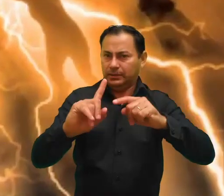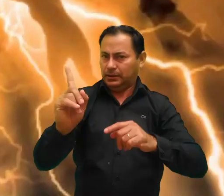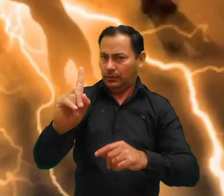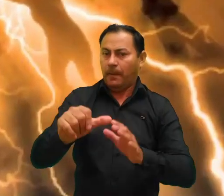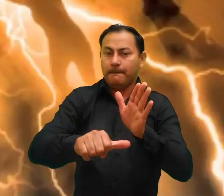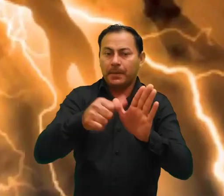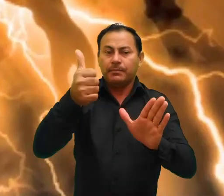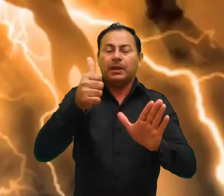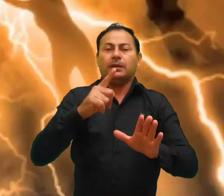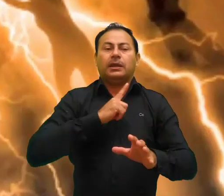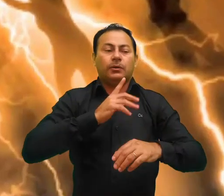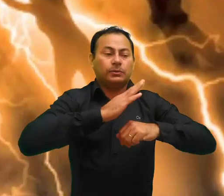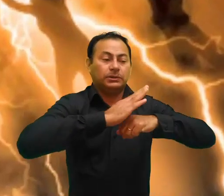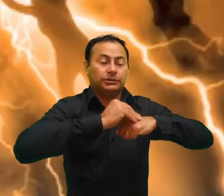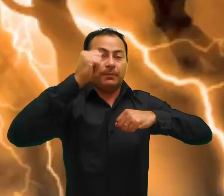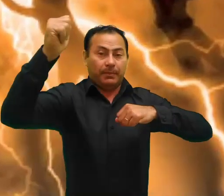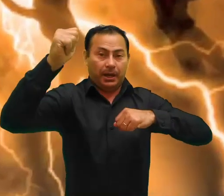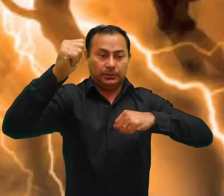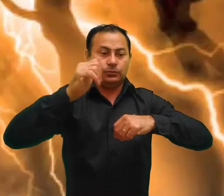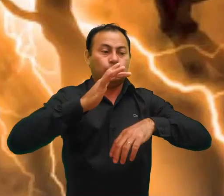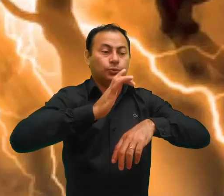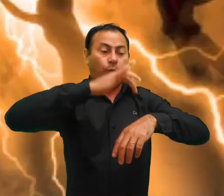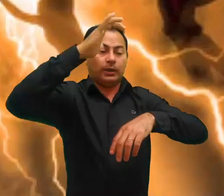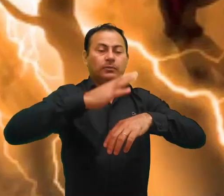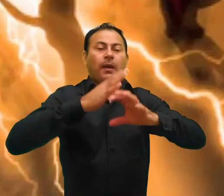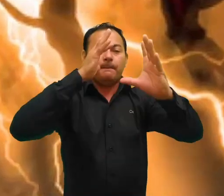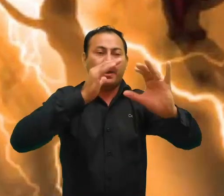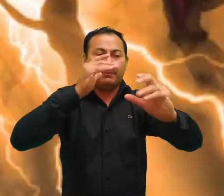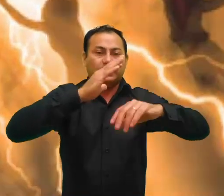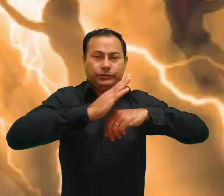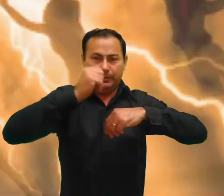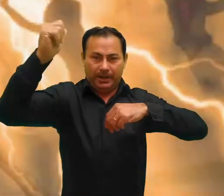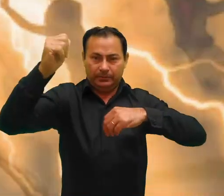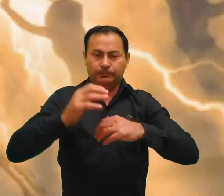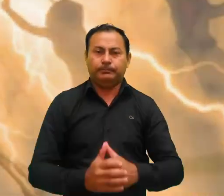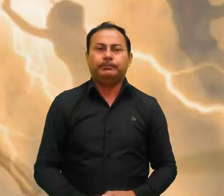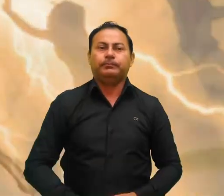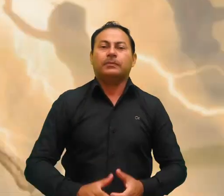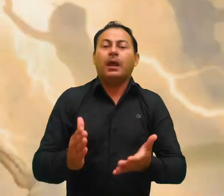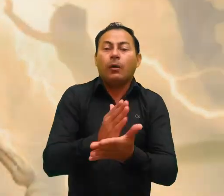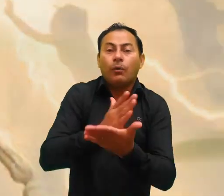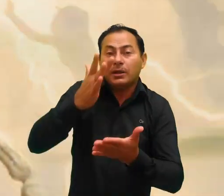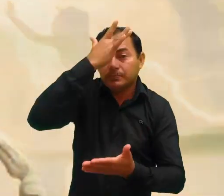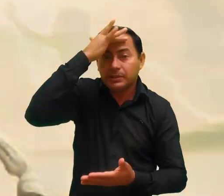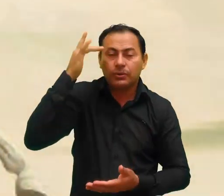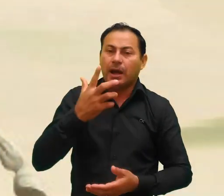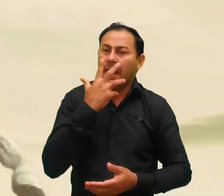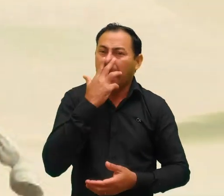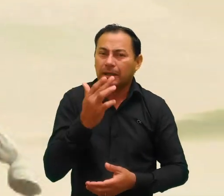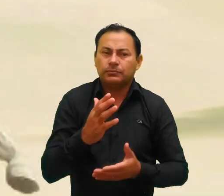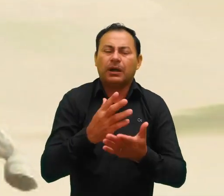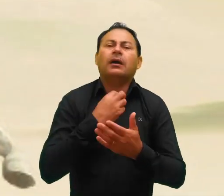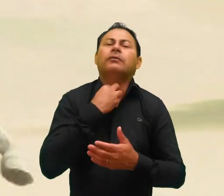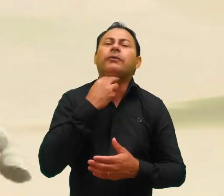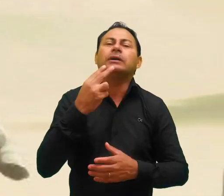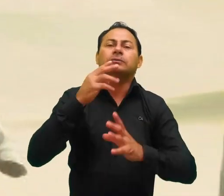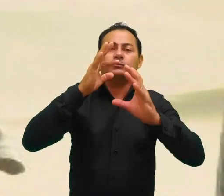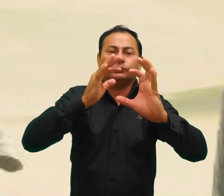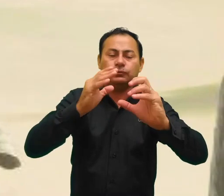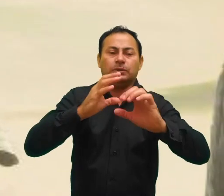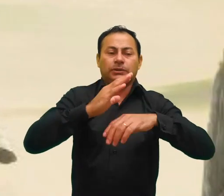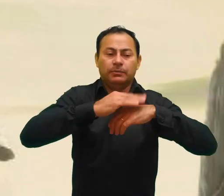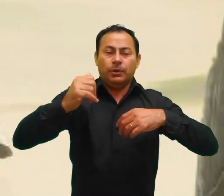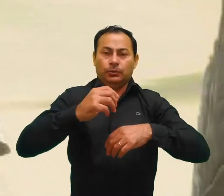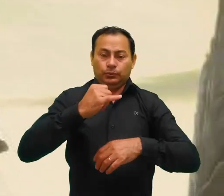Não. Primeiro ocorrerá o chamado, o toque, a trombeta. Algumas pessoas acham que a voz como de